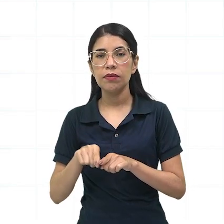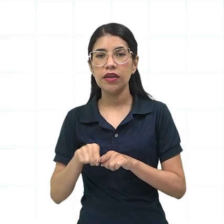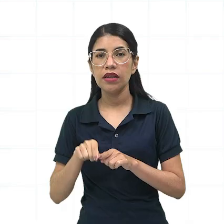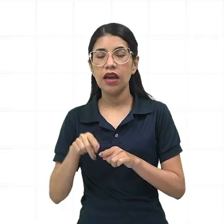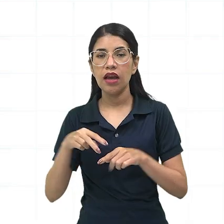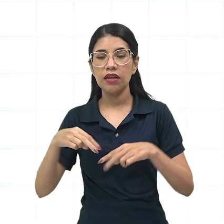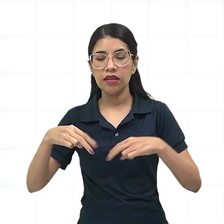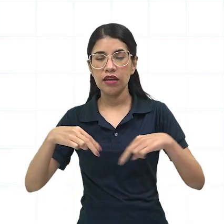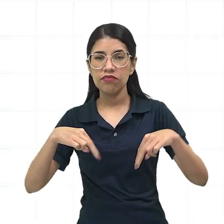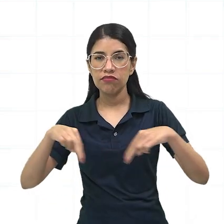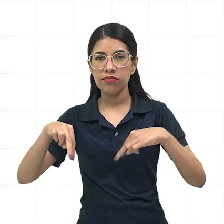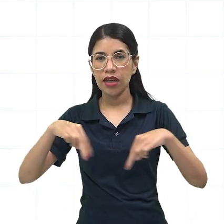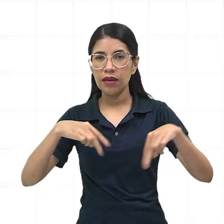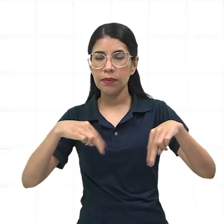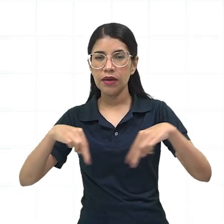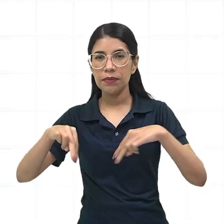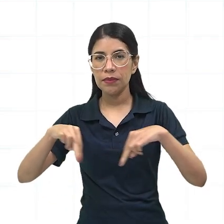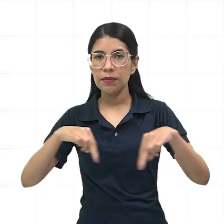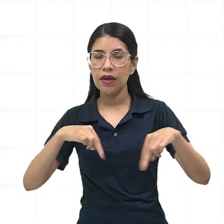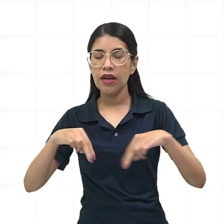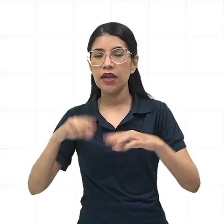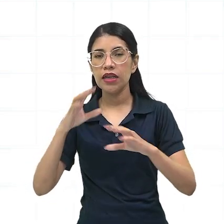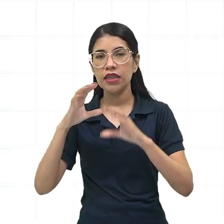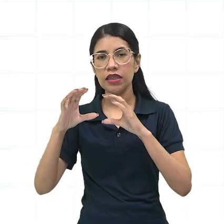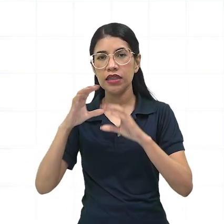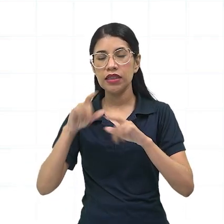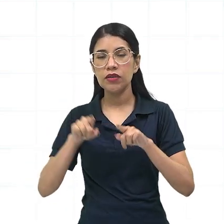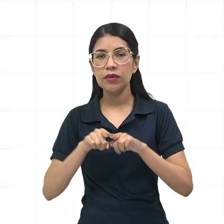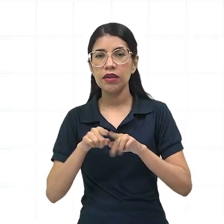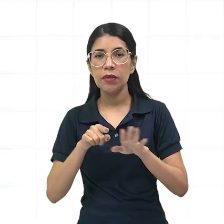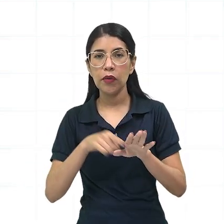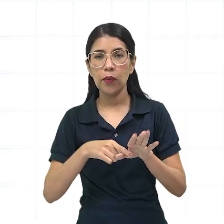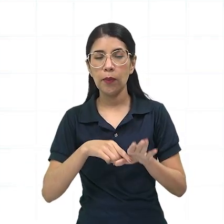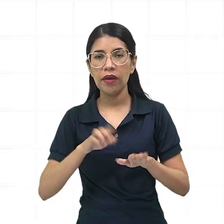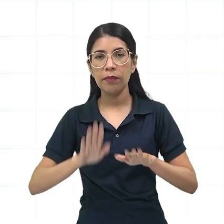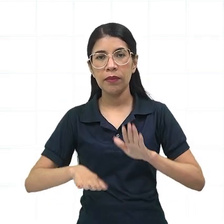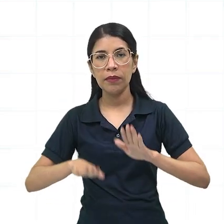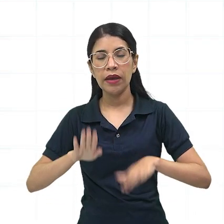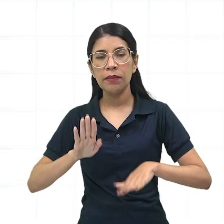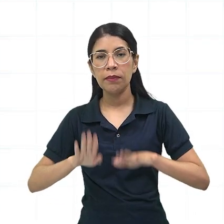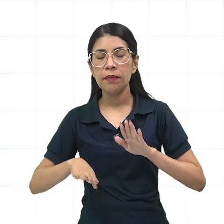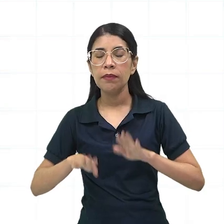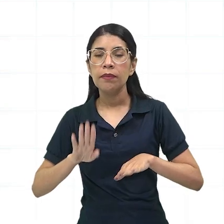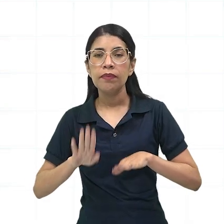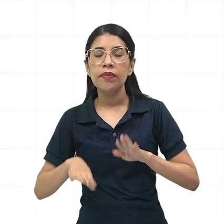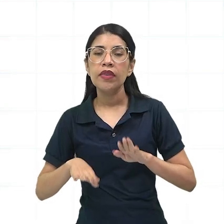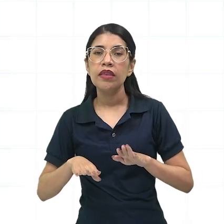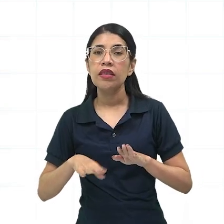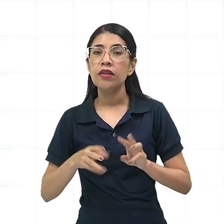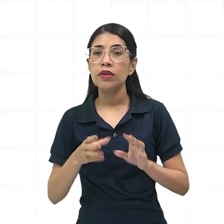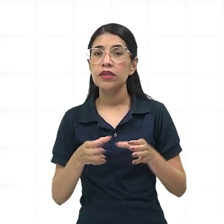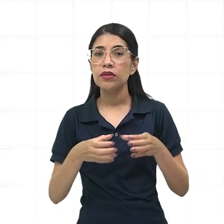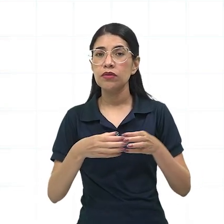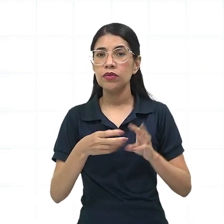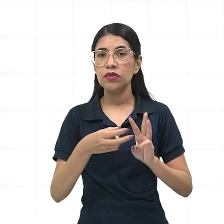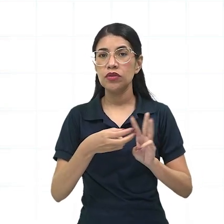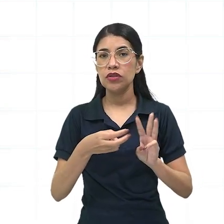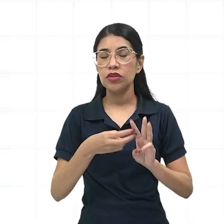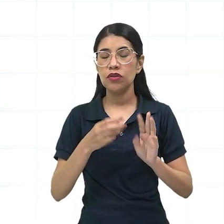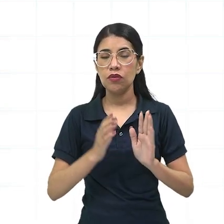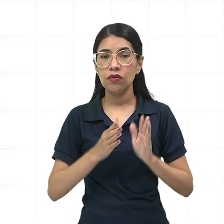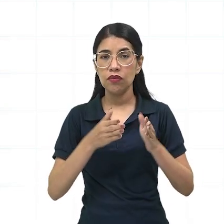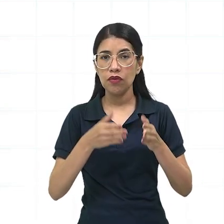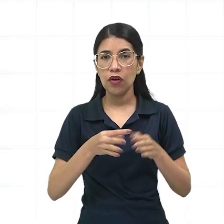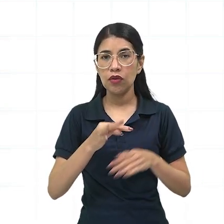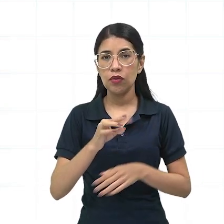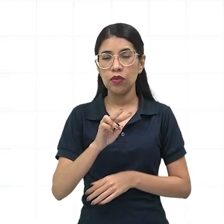em círculos, cantando e batendo os pés. Então, olha só, esses indígenas, a gente está falando aqui mais